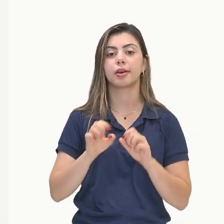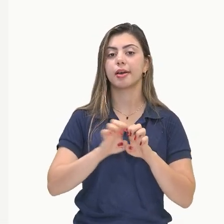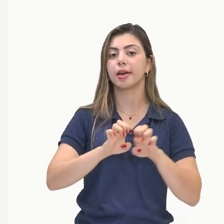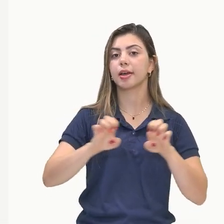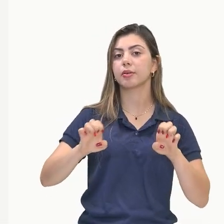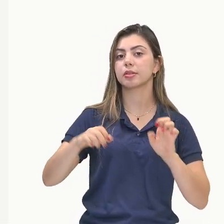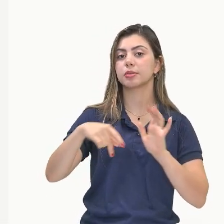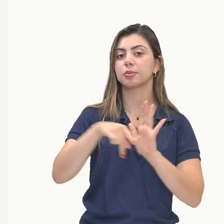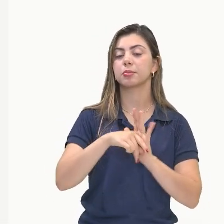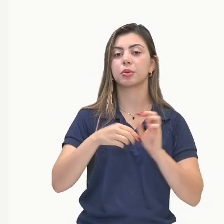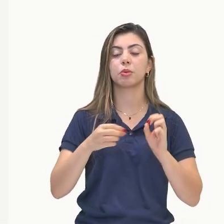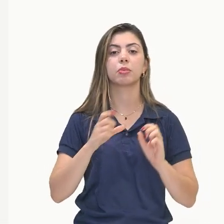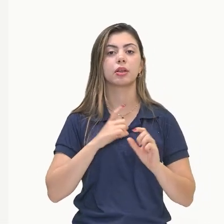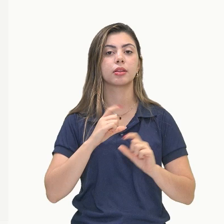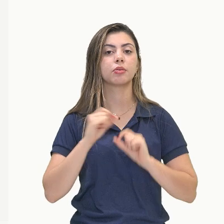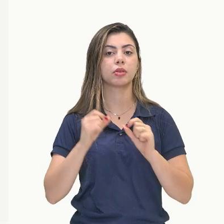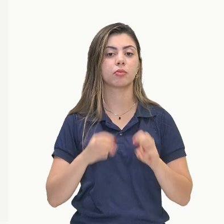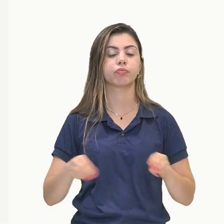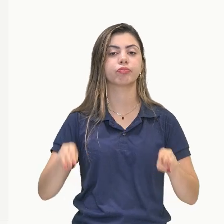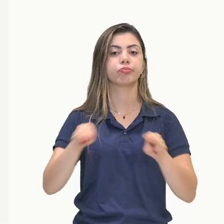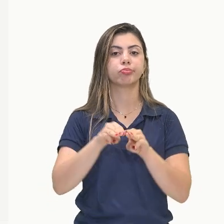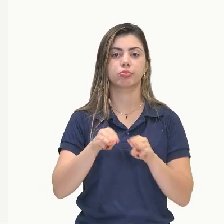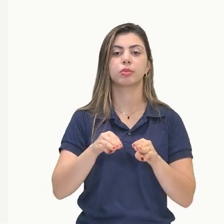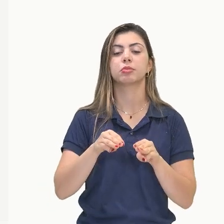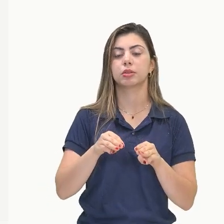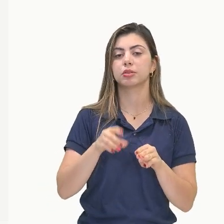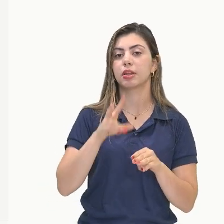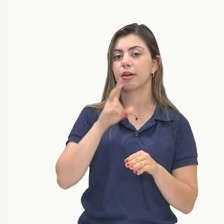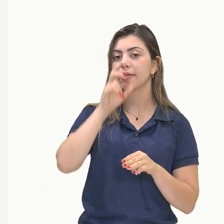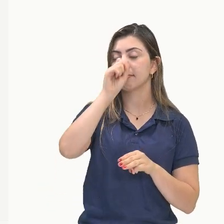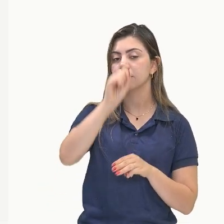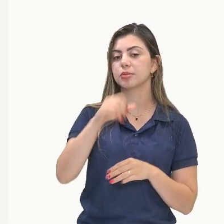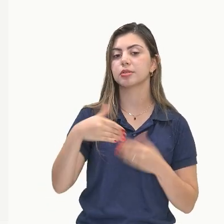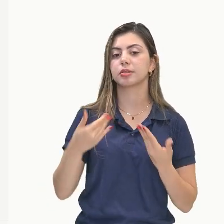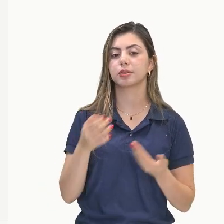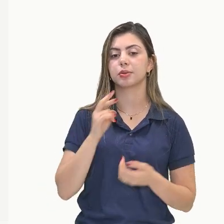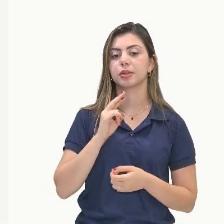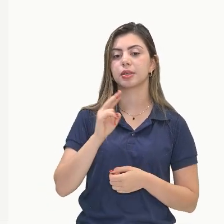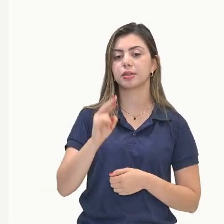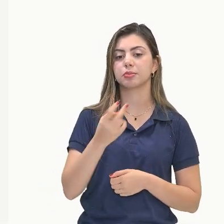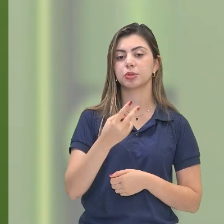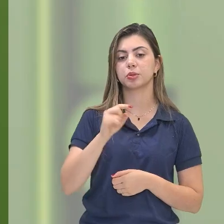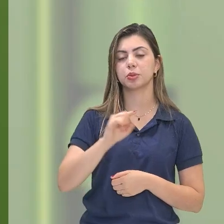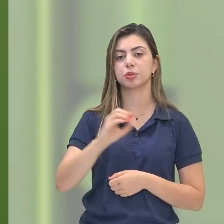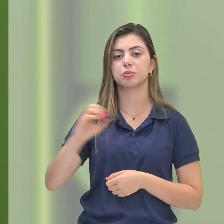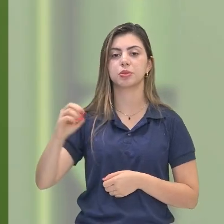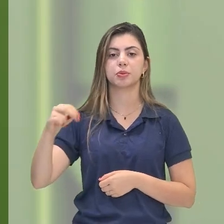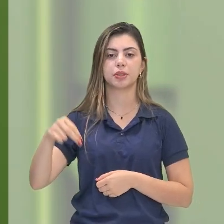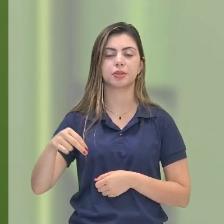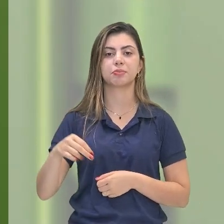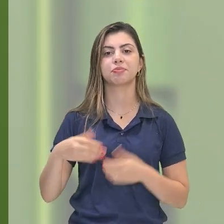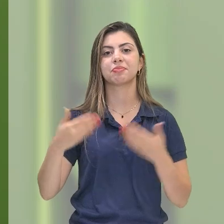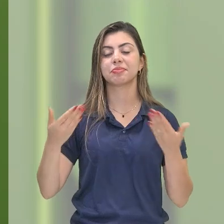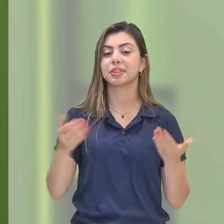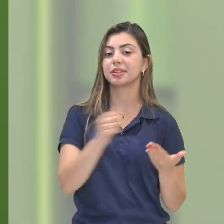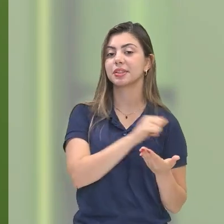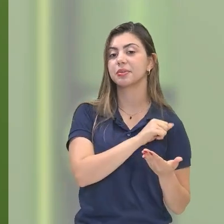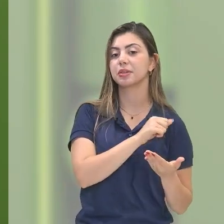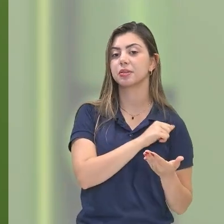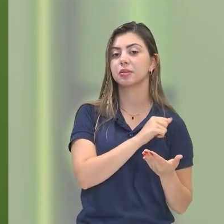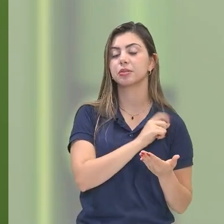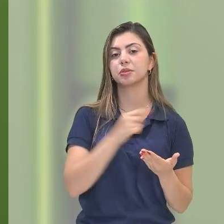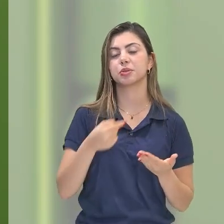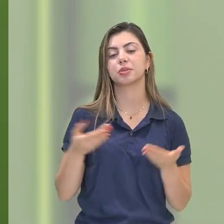força magnética para resolver o nosso exercício. Resposta, 2.000 newtons. Muito bem, pessoal.